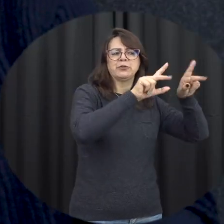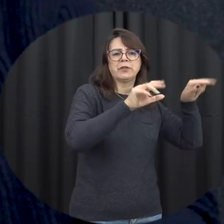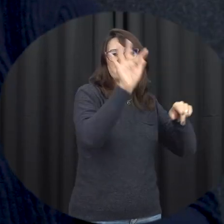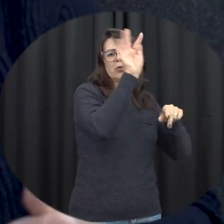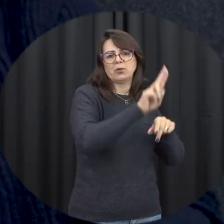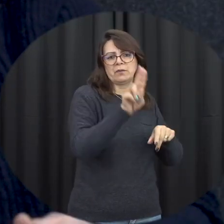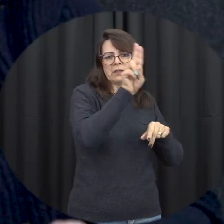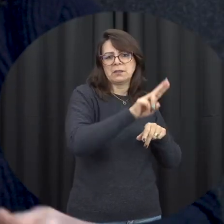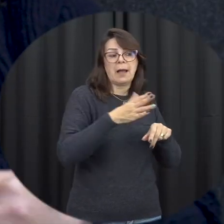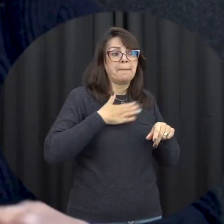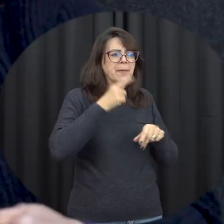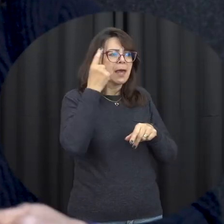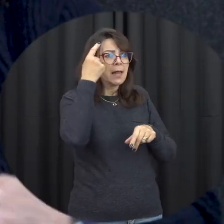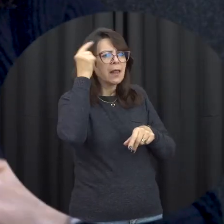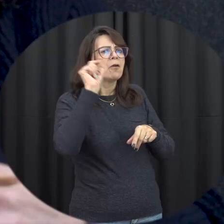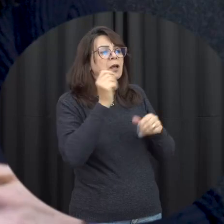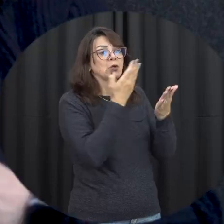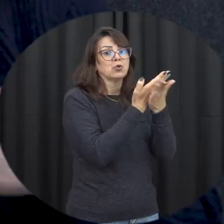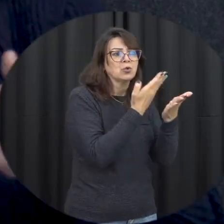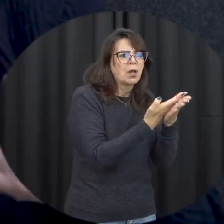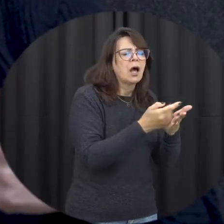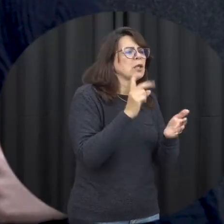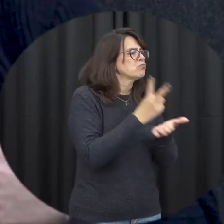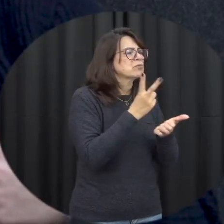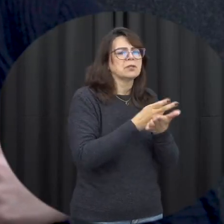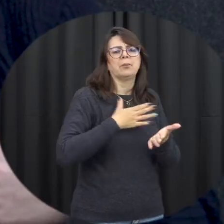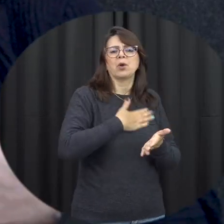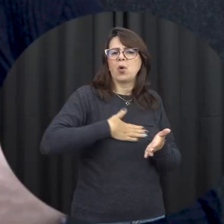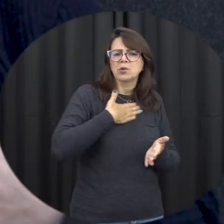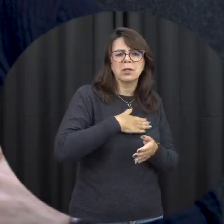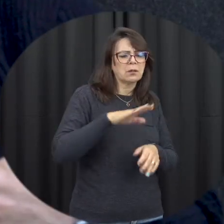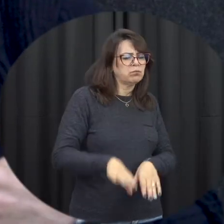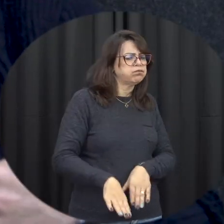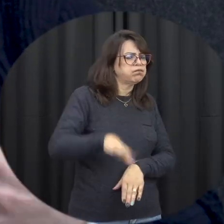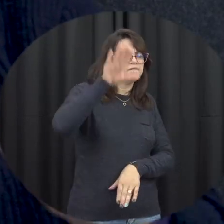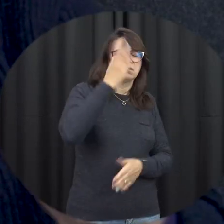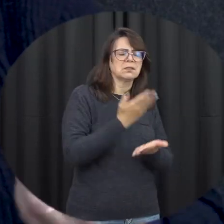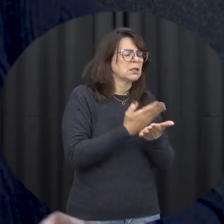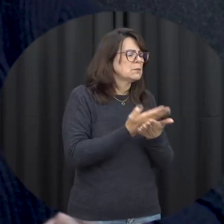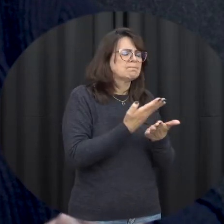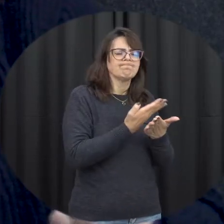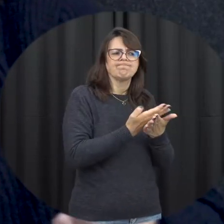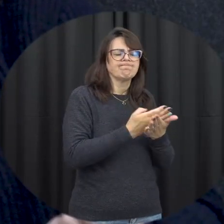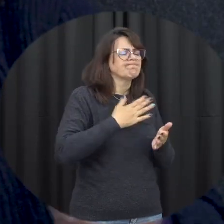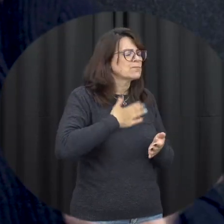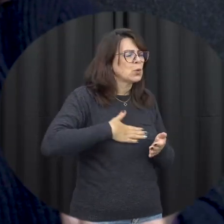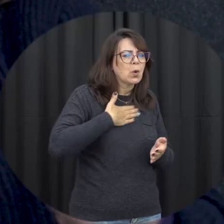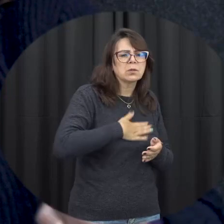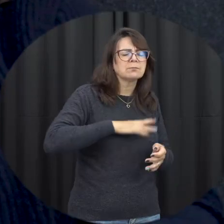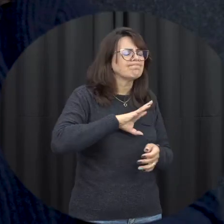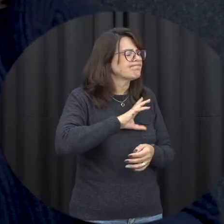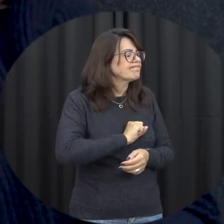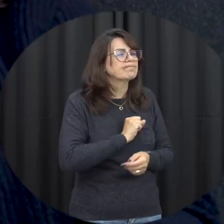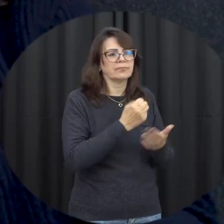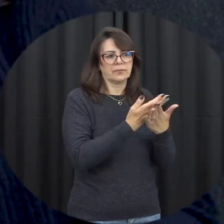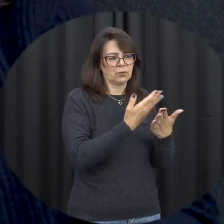universidades, né? Então a minha ideia era estudando, uma coisa que eu gostei sempre desde pequena, o que eu gostava, eu